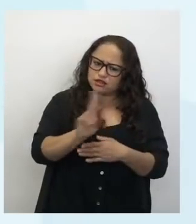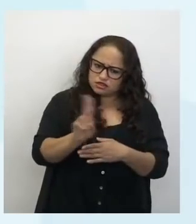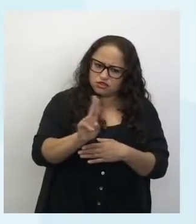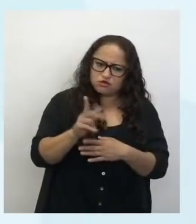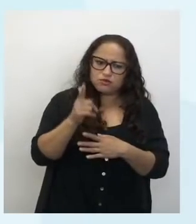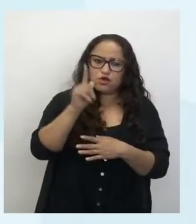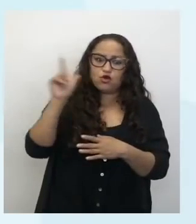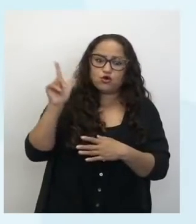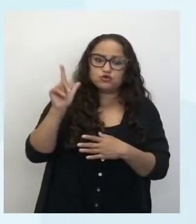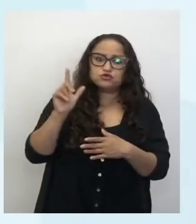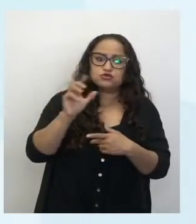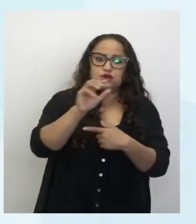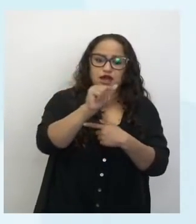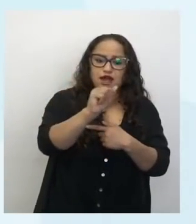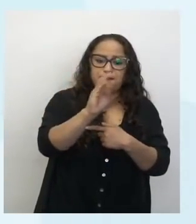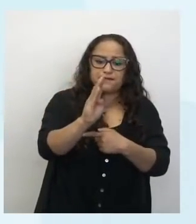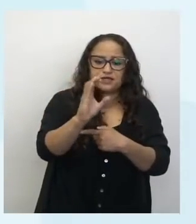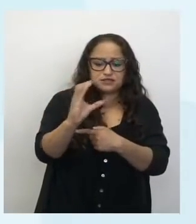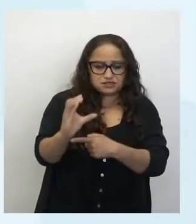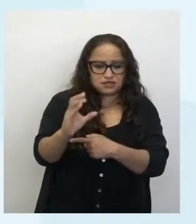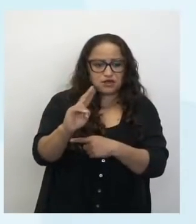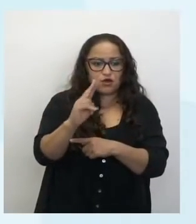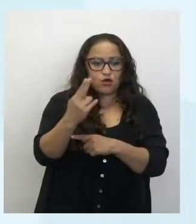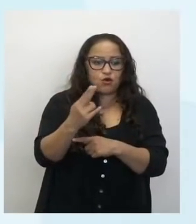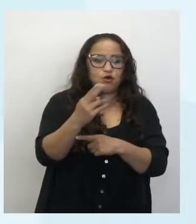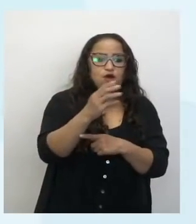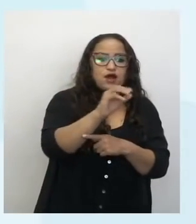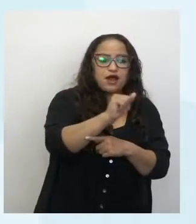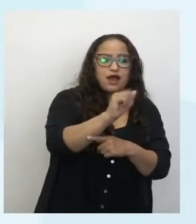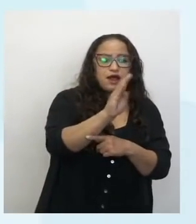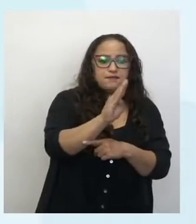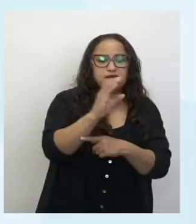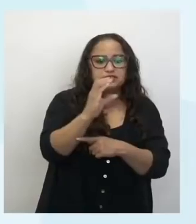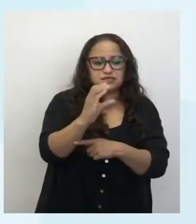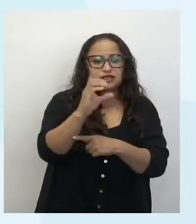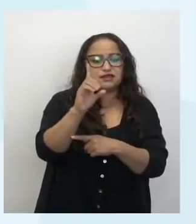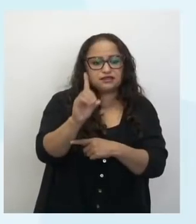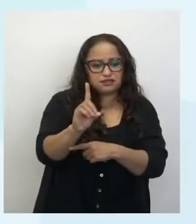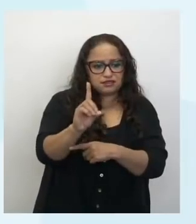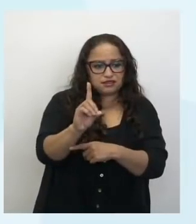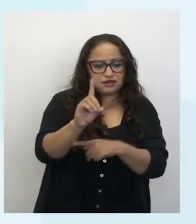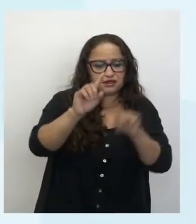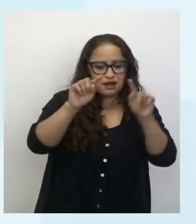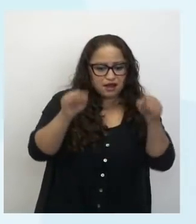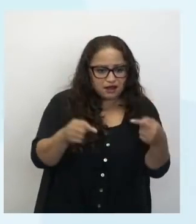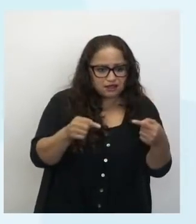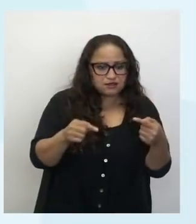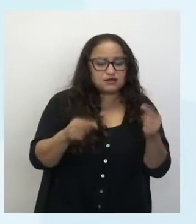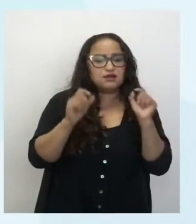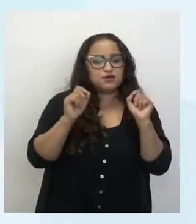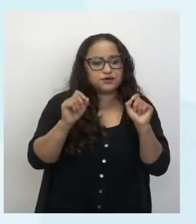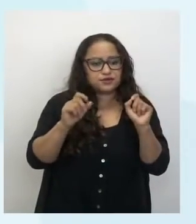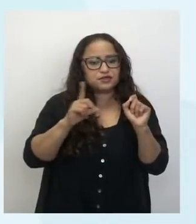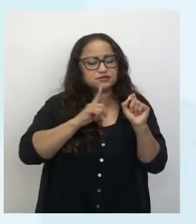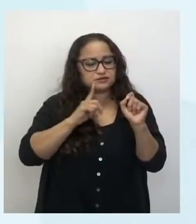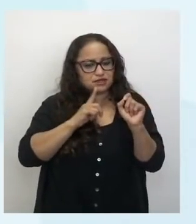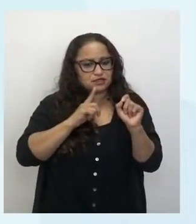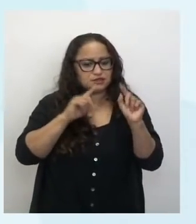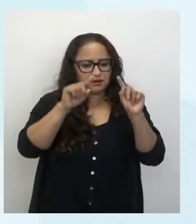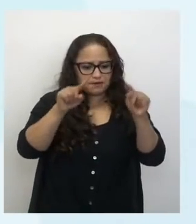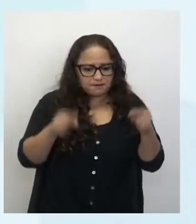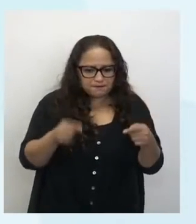seria triângulo ABC e esse aqui ABC linha, tá? A gente chama de linha